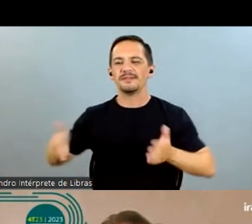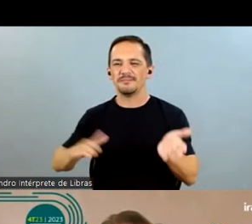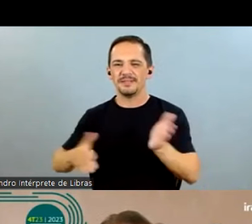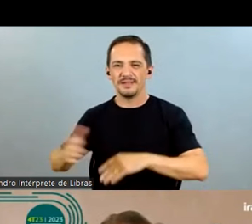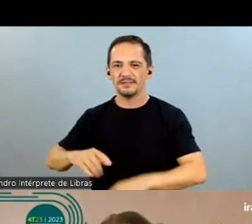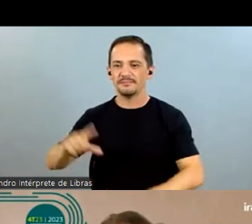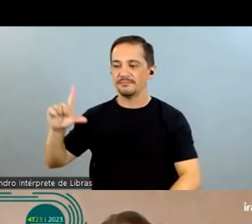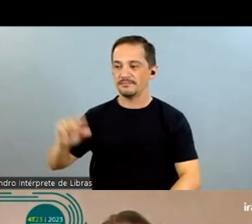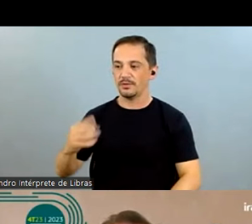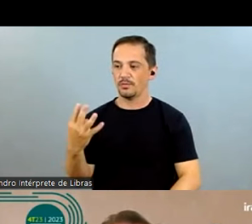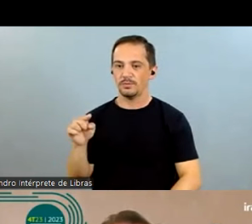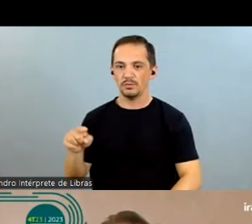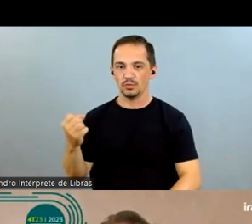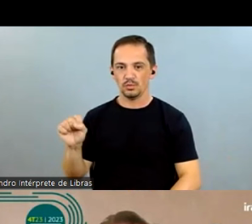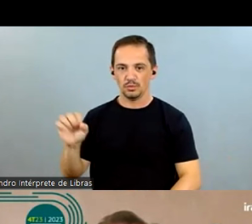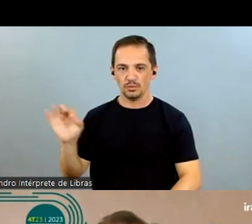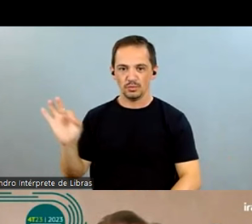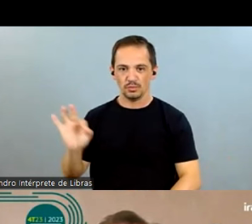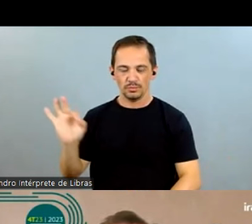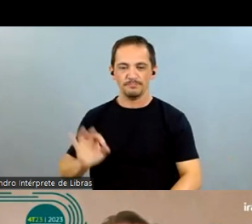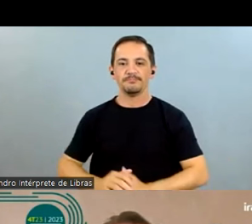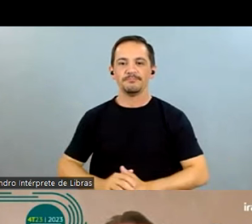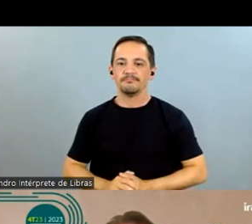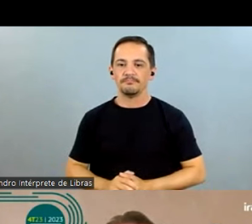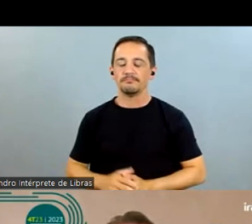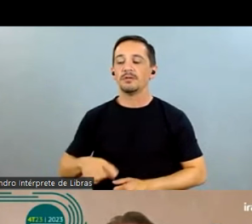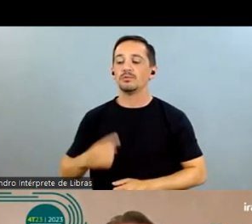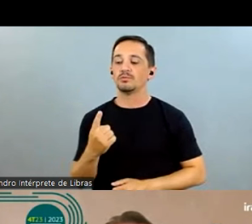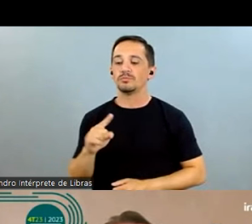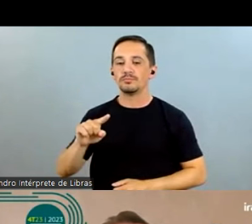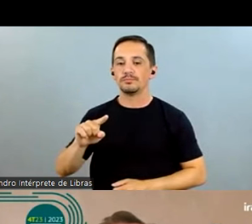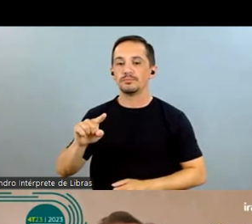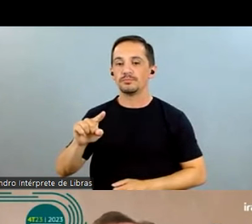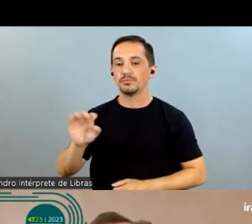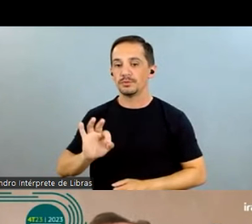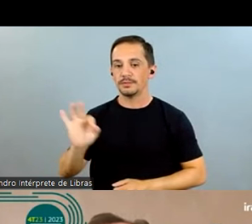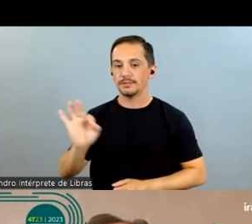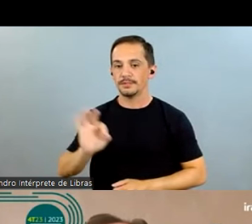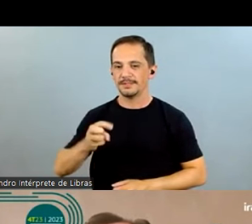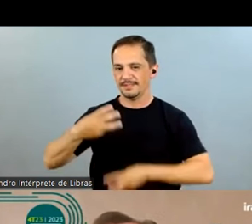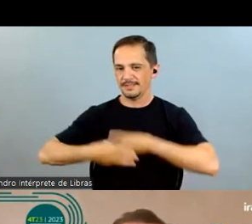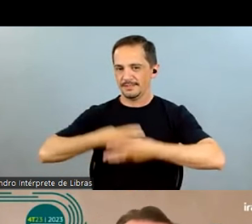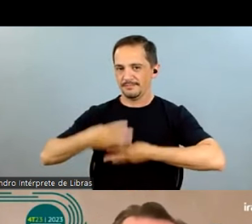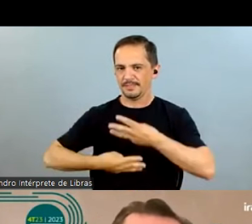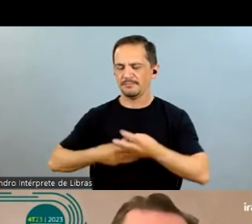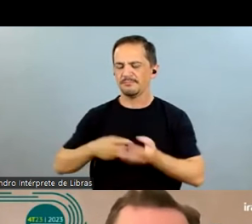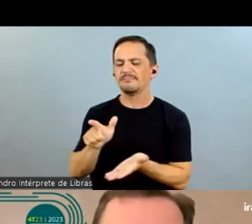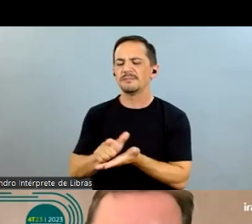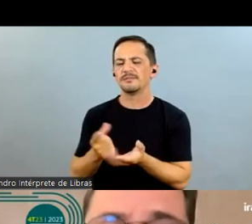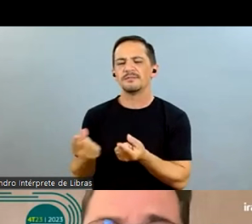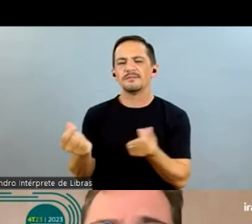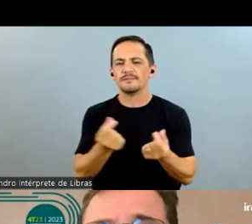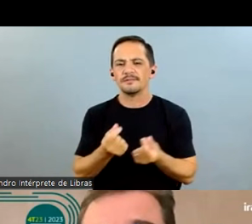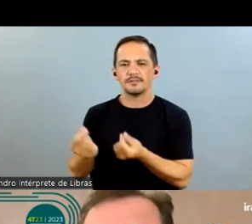4.8% eh e 1% em relação ao terceiro trimestre os preços de papel eles eles são influenciados por algumas